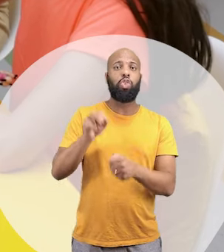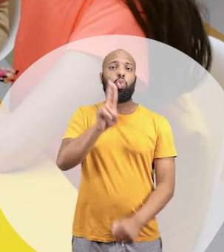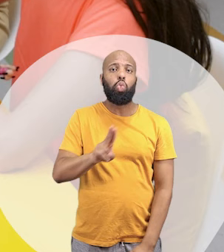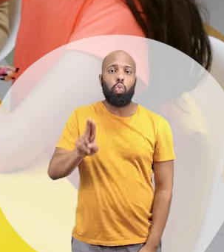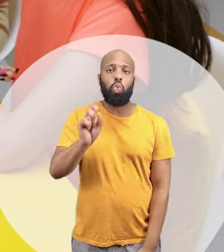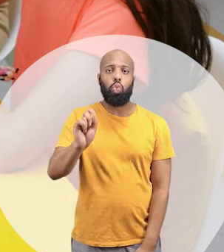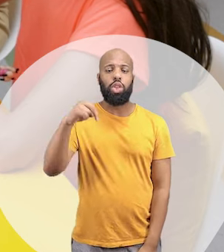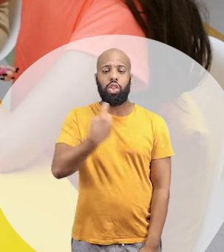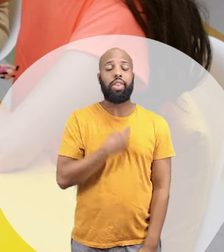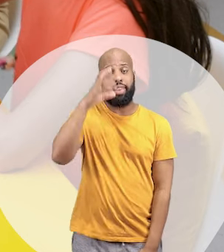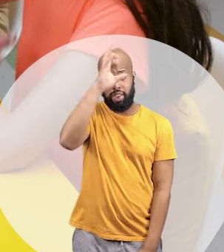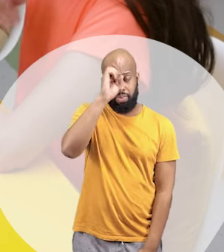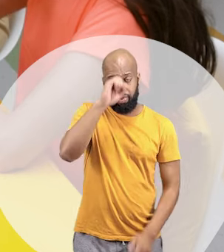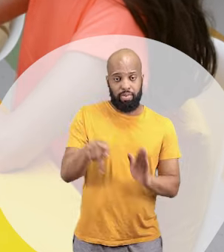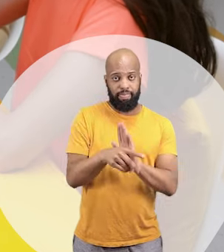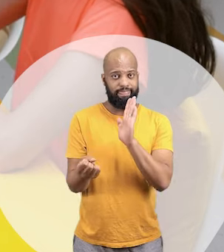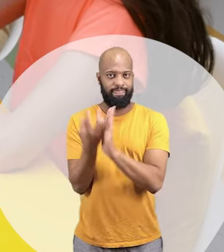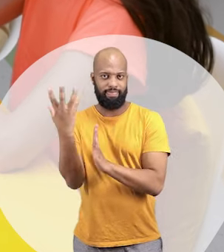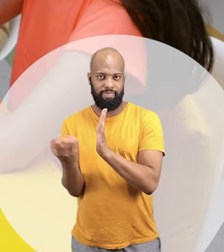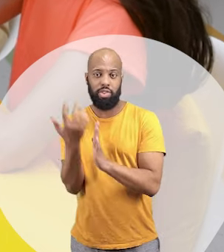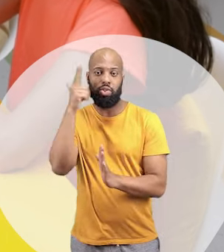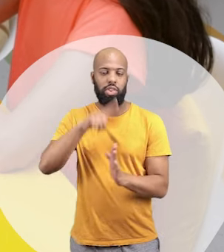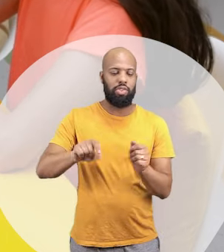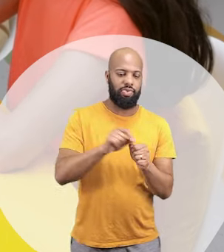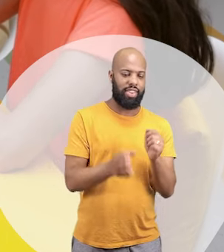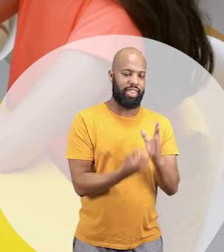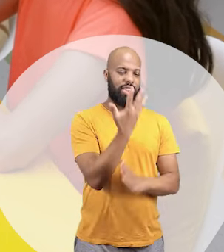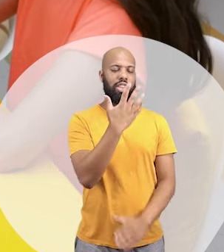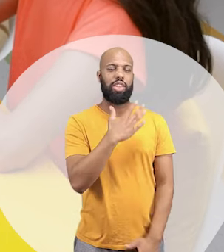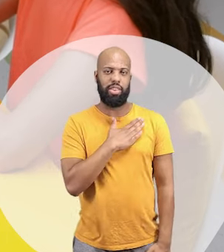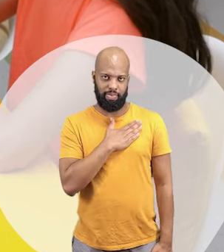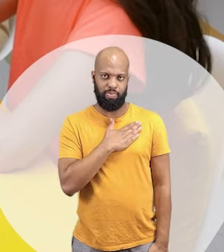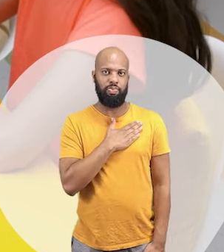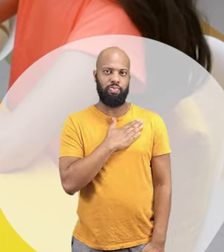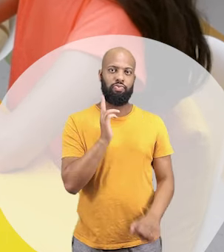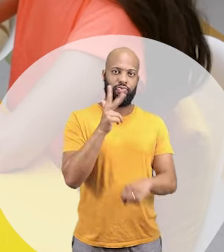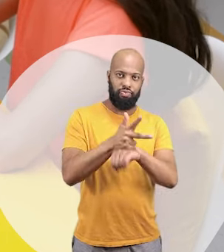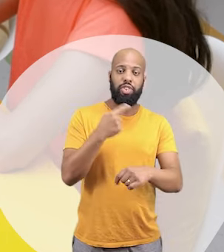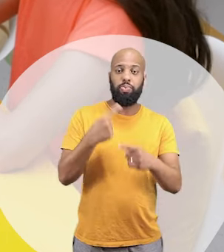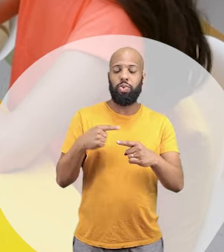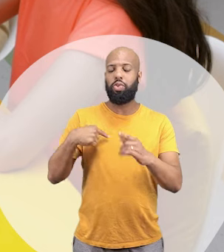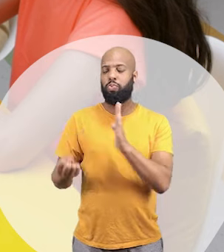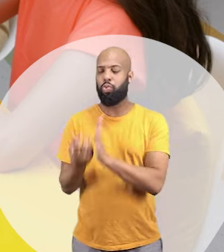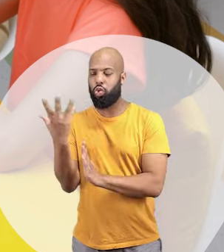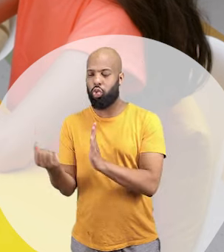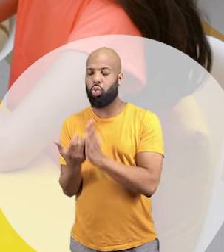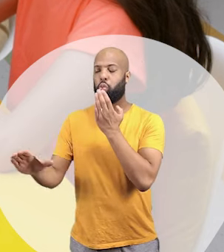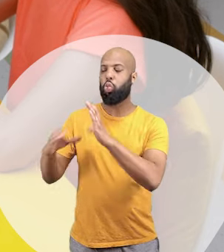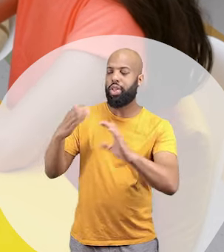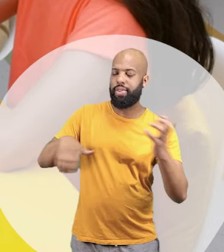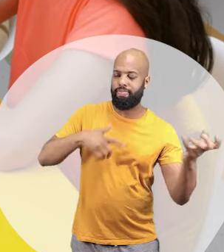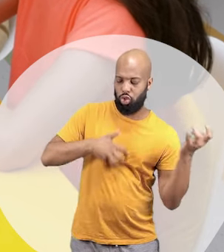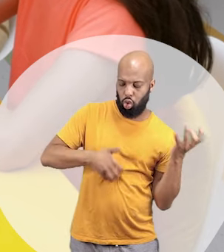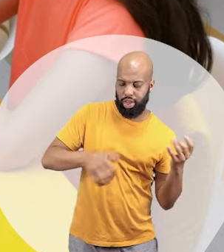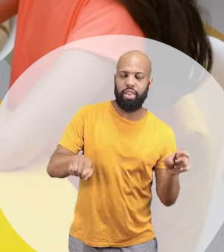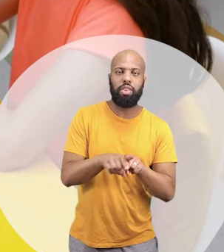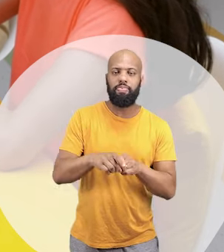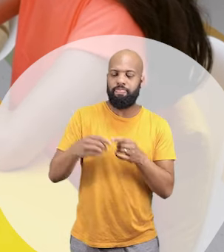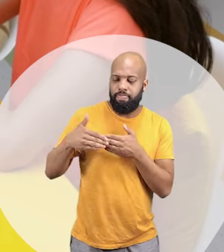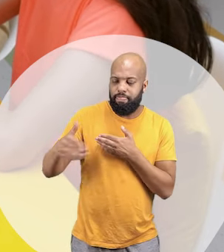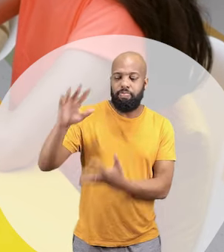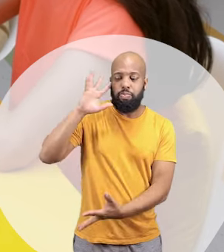uso muito do que a gente aprende na produção musical para poder produzir os meus vídeos porque eu produzo cantando produzo tocando